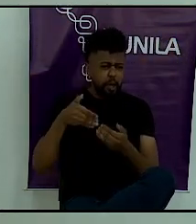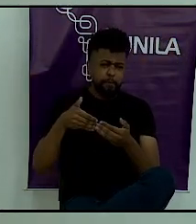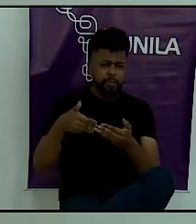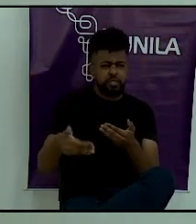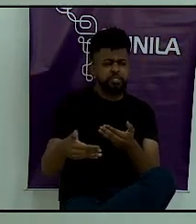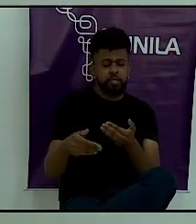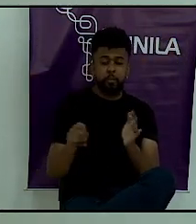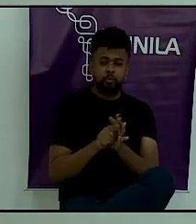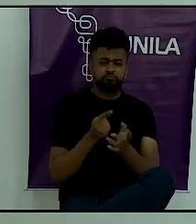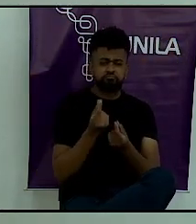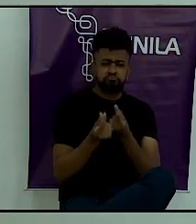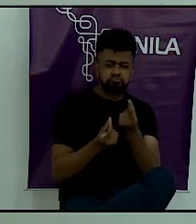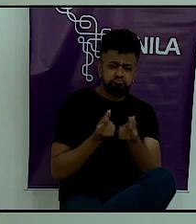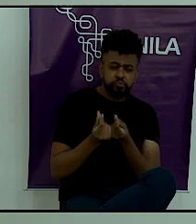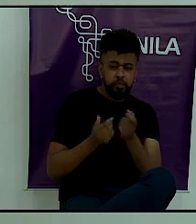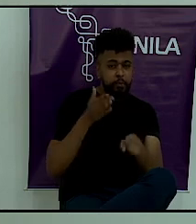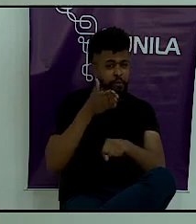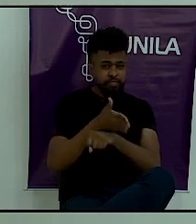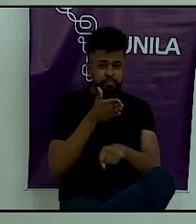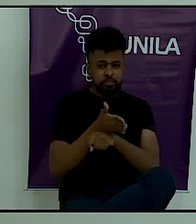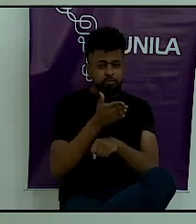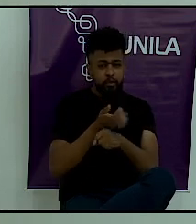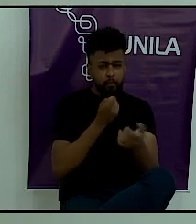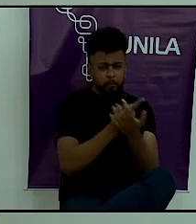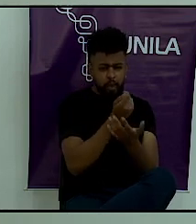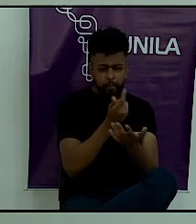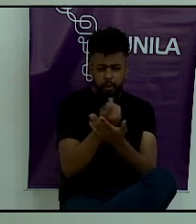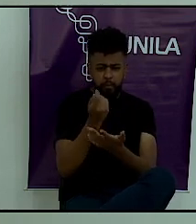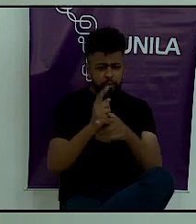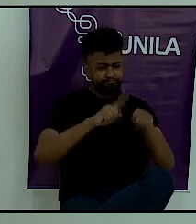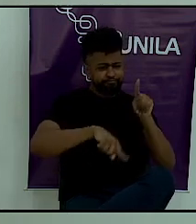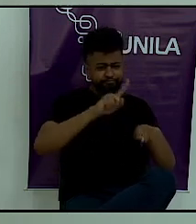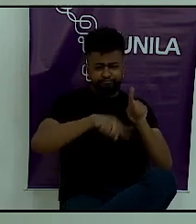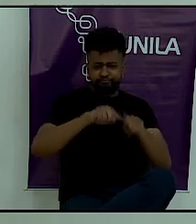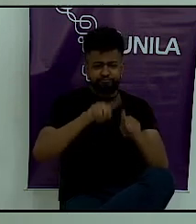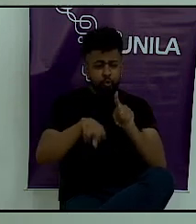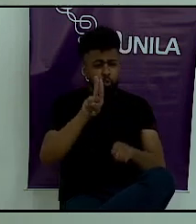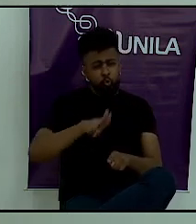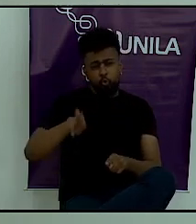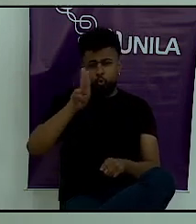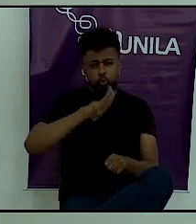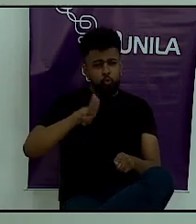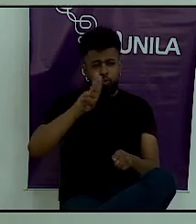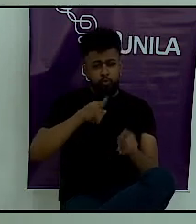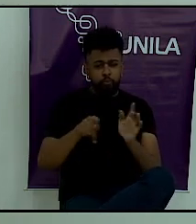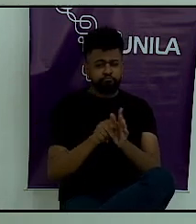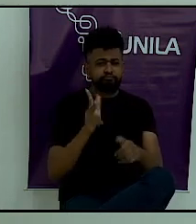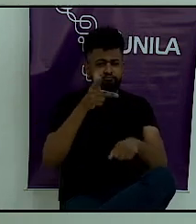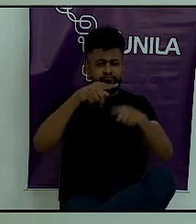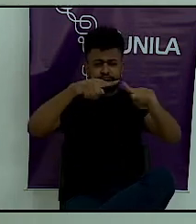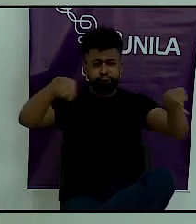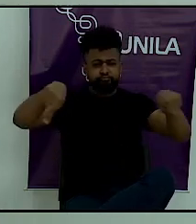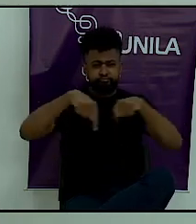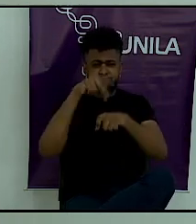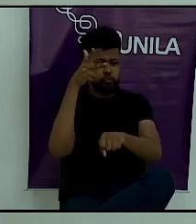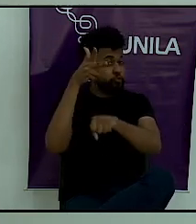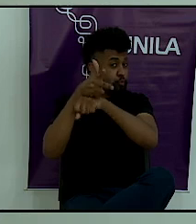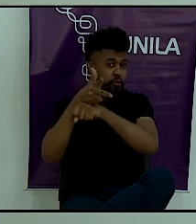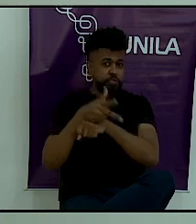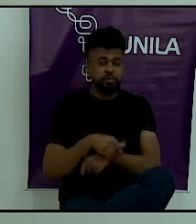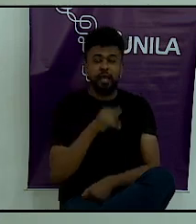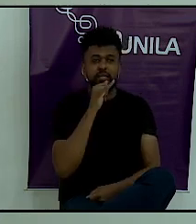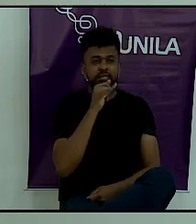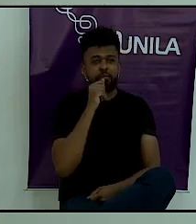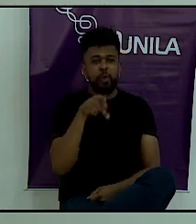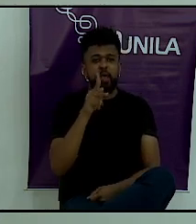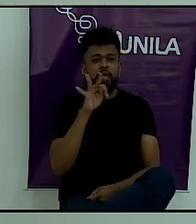né, do orçamento participativo essas compras de materiais para utilização nos sets de filmagem. Coisa como, por exemplo, um kit